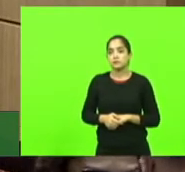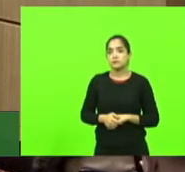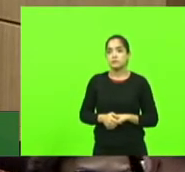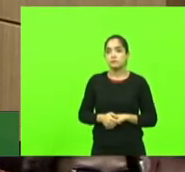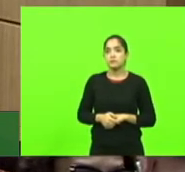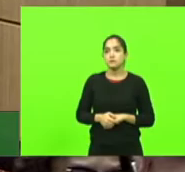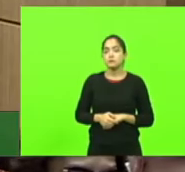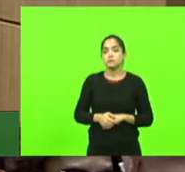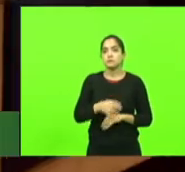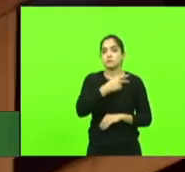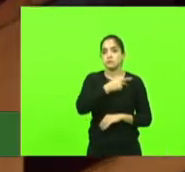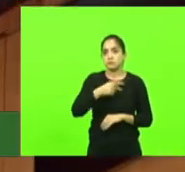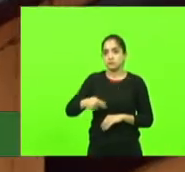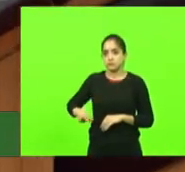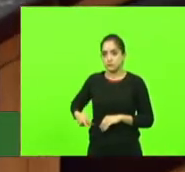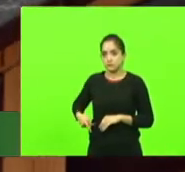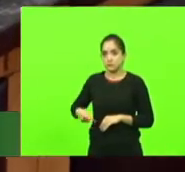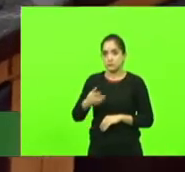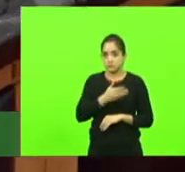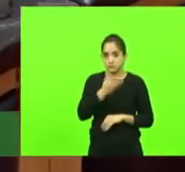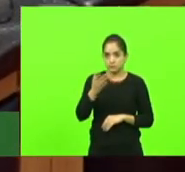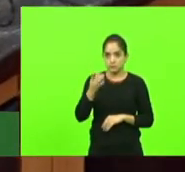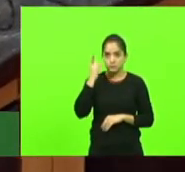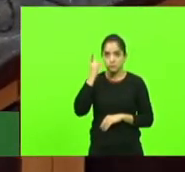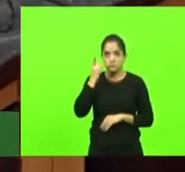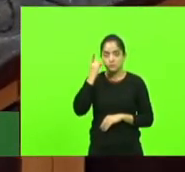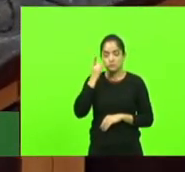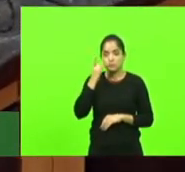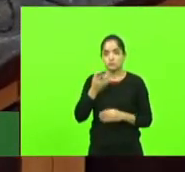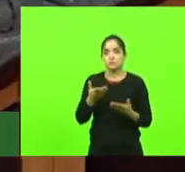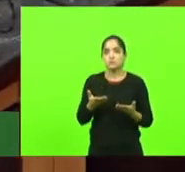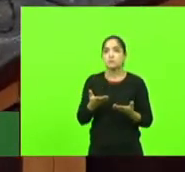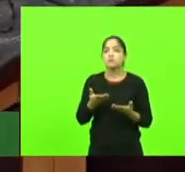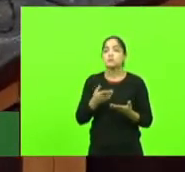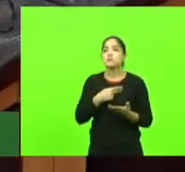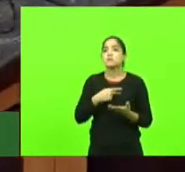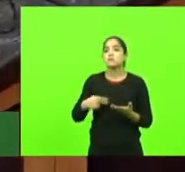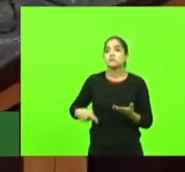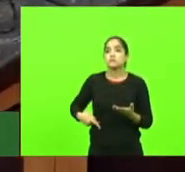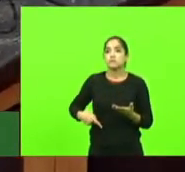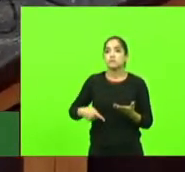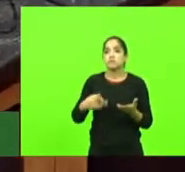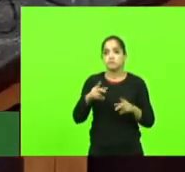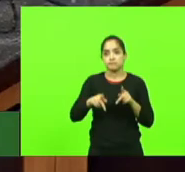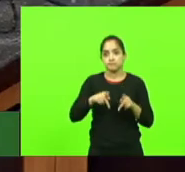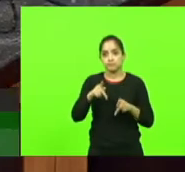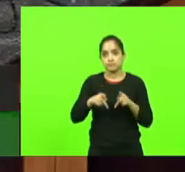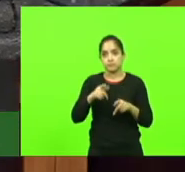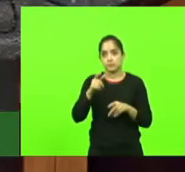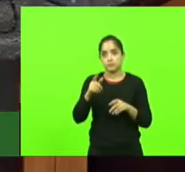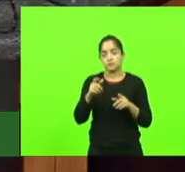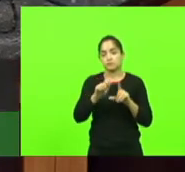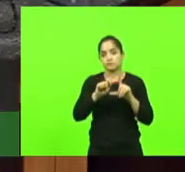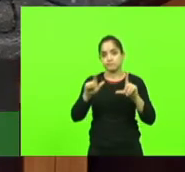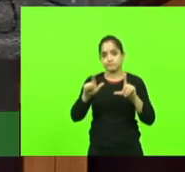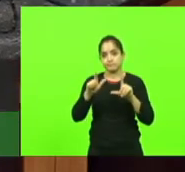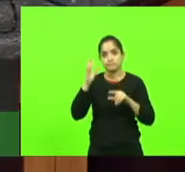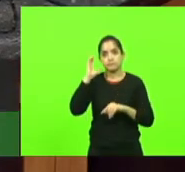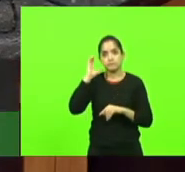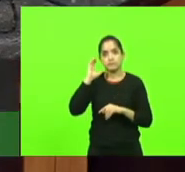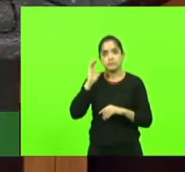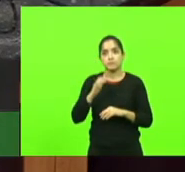Senhor presidente, colegas de parlamento, senhoras e senhores, público que nos assiste pela TVAL e Rádio Alesc.